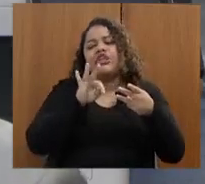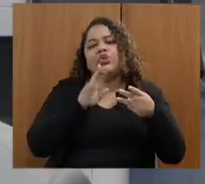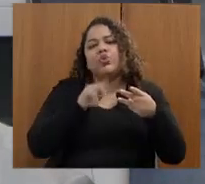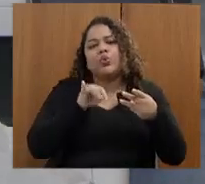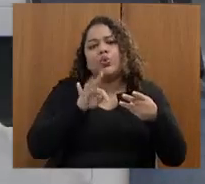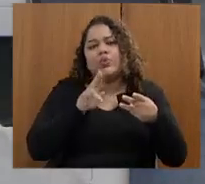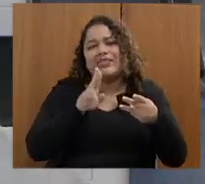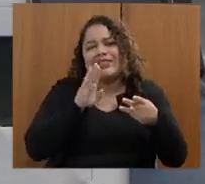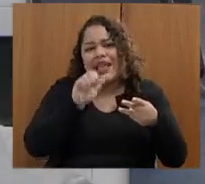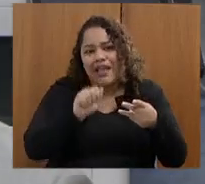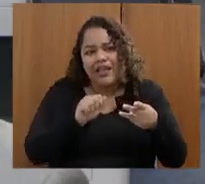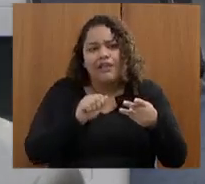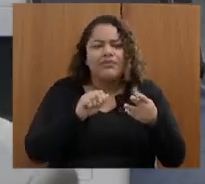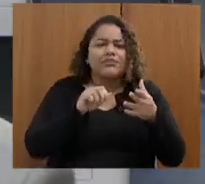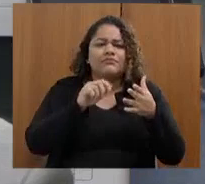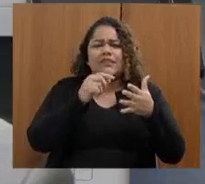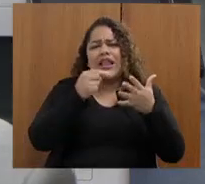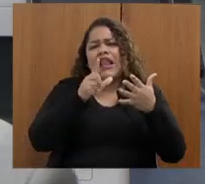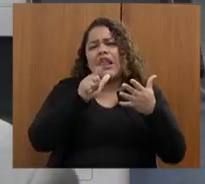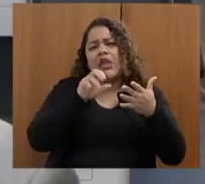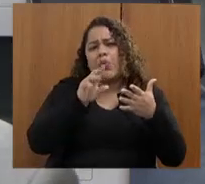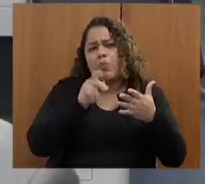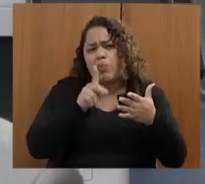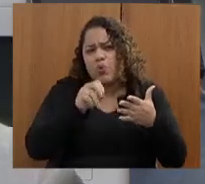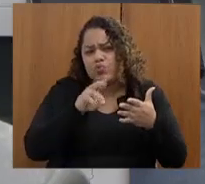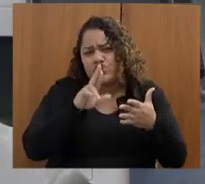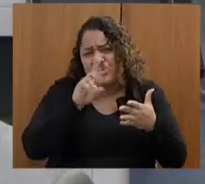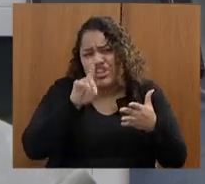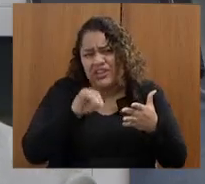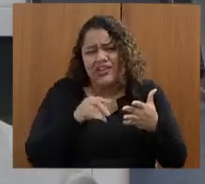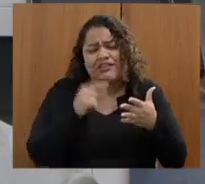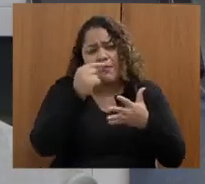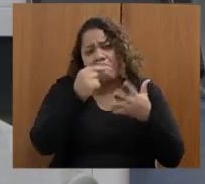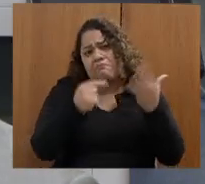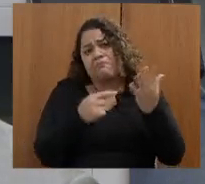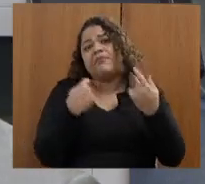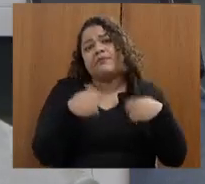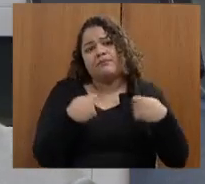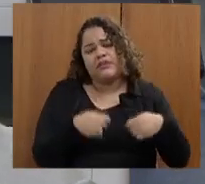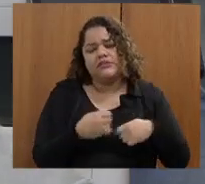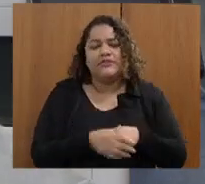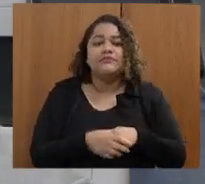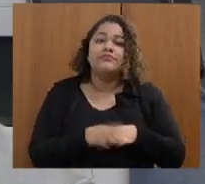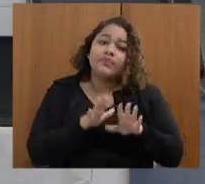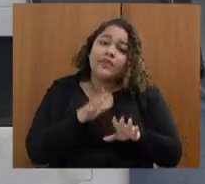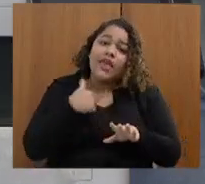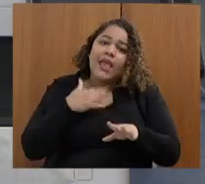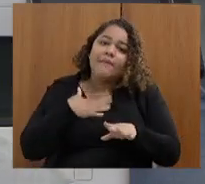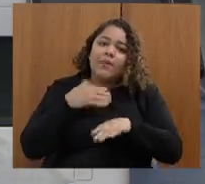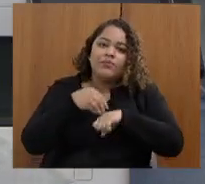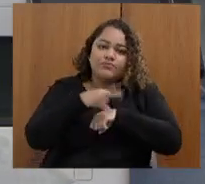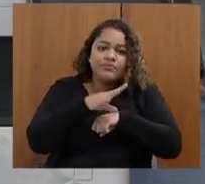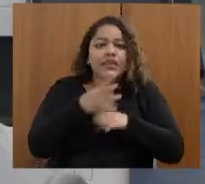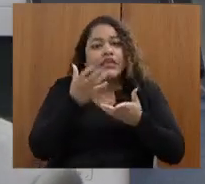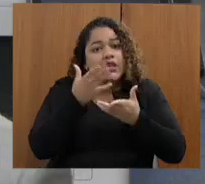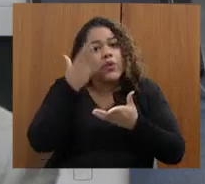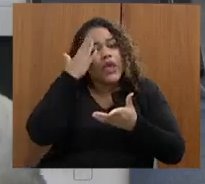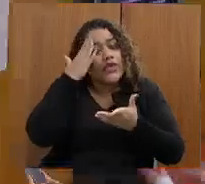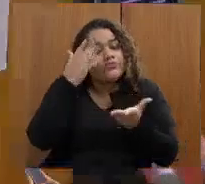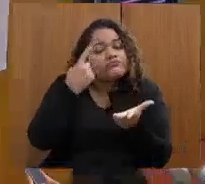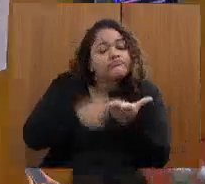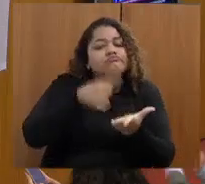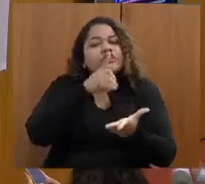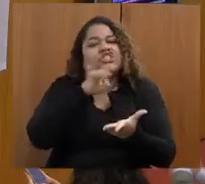essa é a minha contribuição eu quero muito que a gente saia daqui com algumas definições encaminhamentos dados Muito